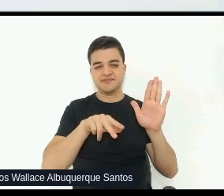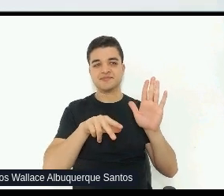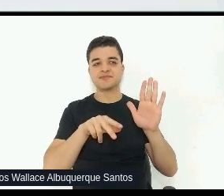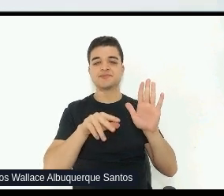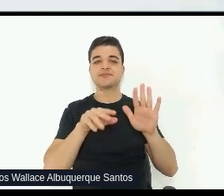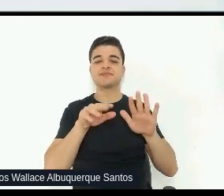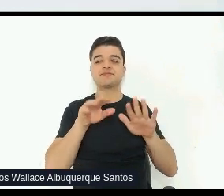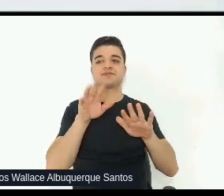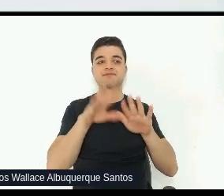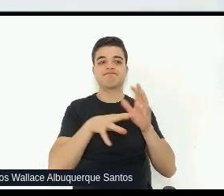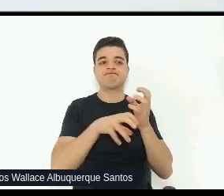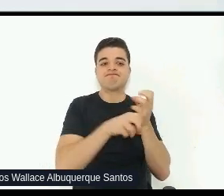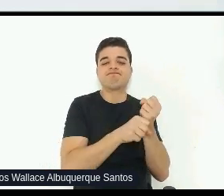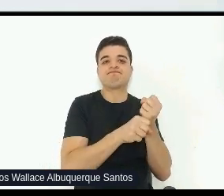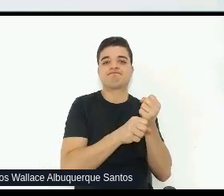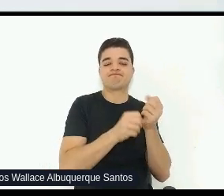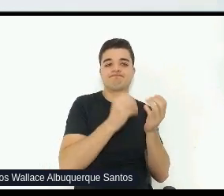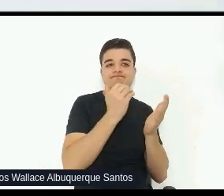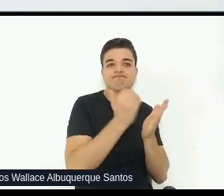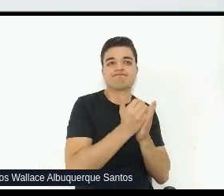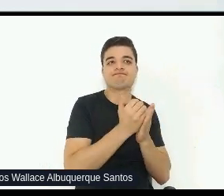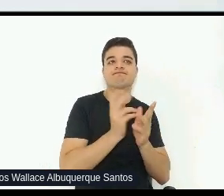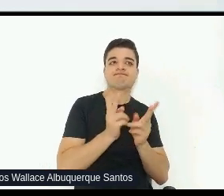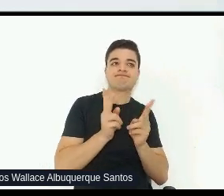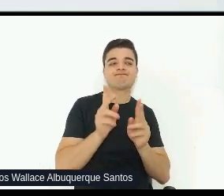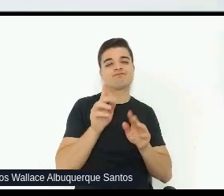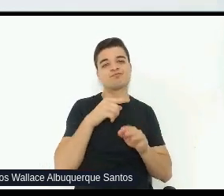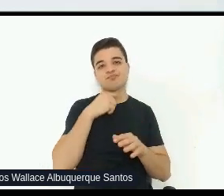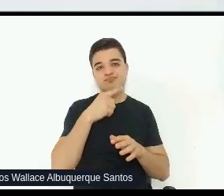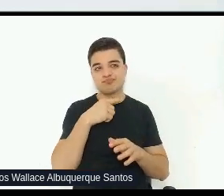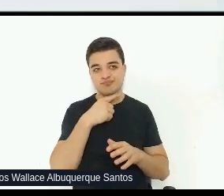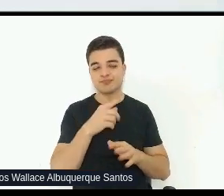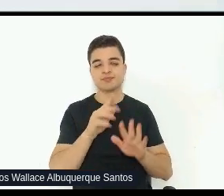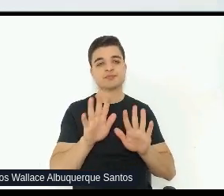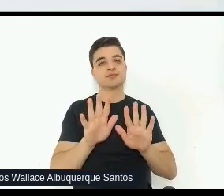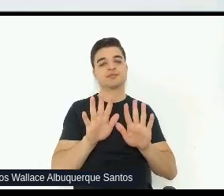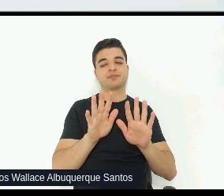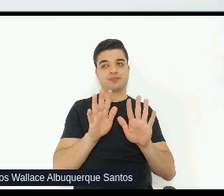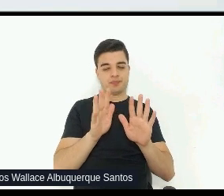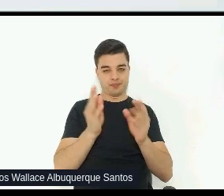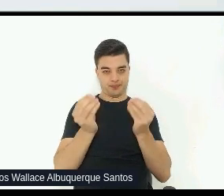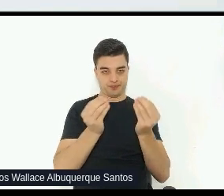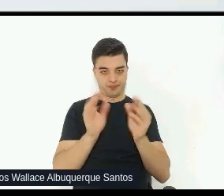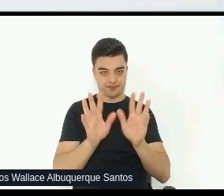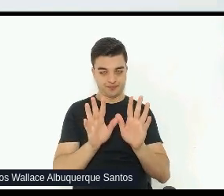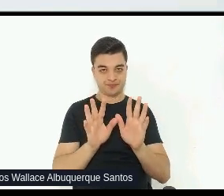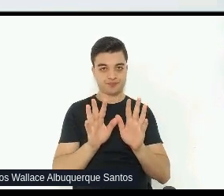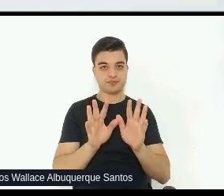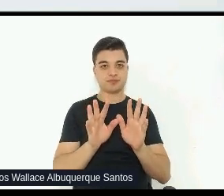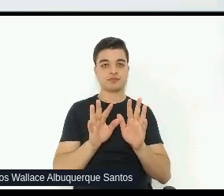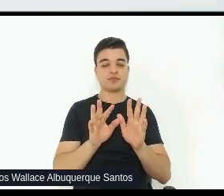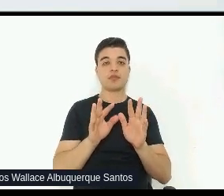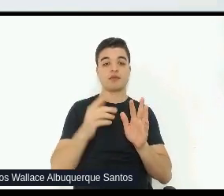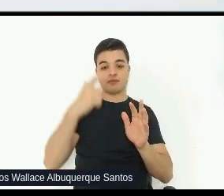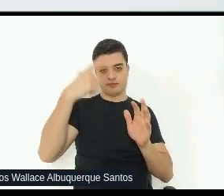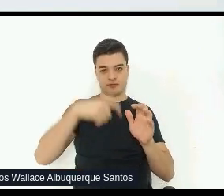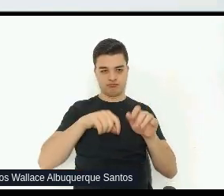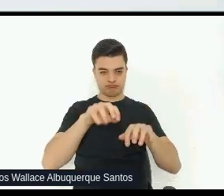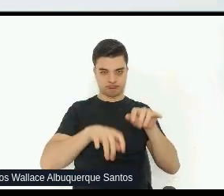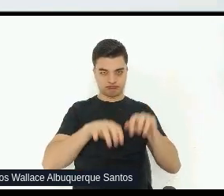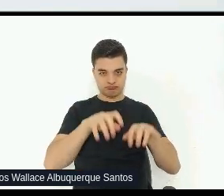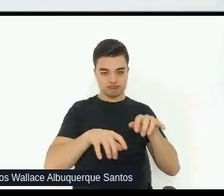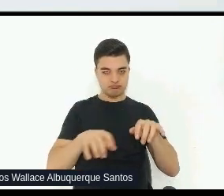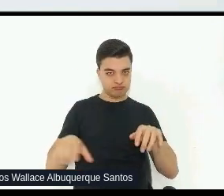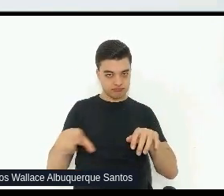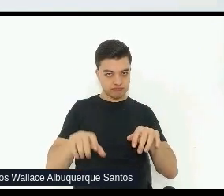usuário o tempo inteiro, mas o usuário, o que diz essa heurística é que o usuário tem que ter tempo suficiente para concluir as suas tarefas,